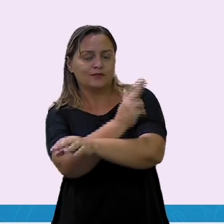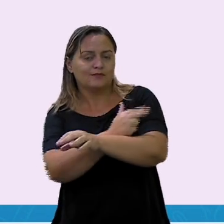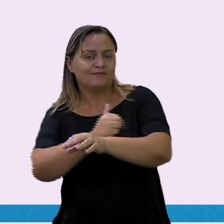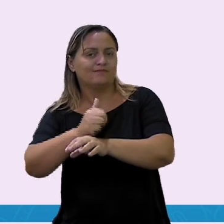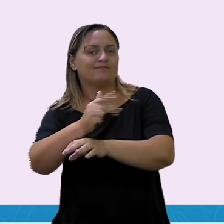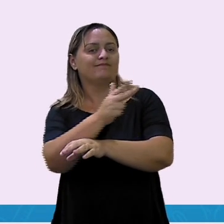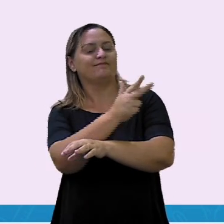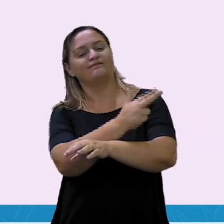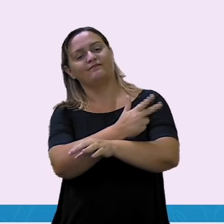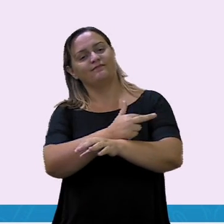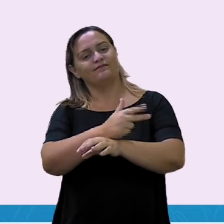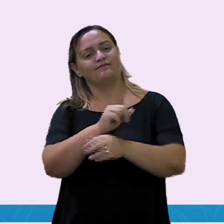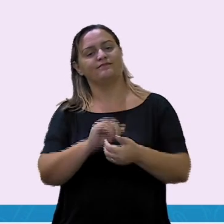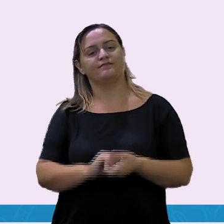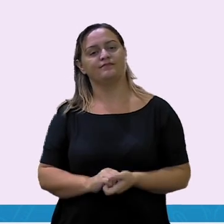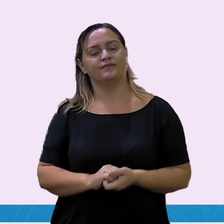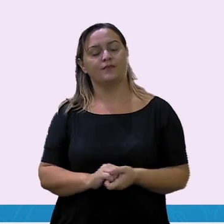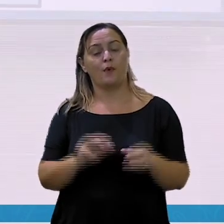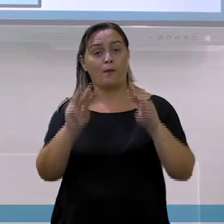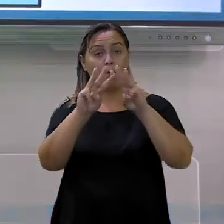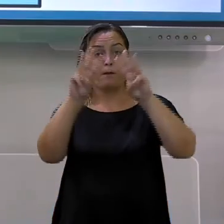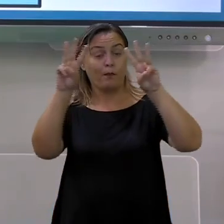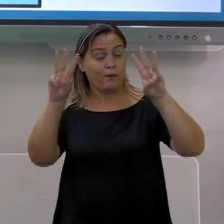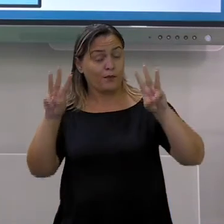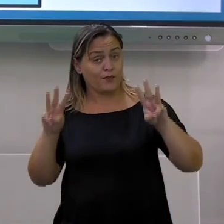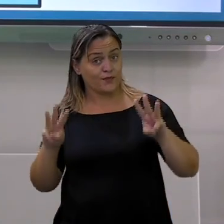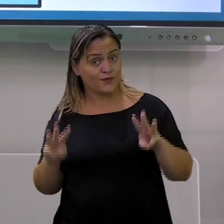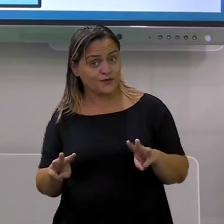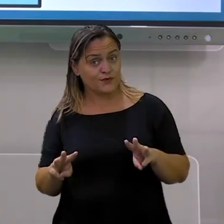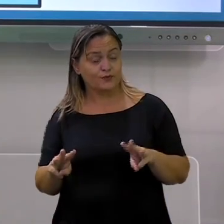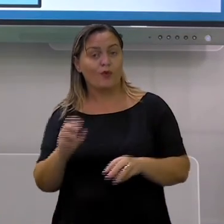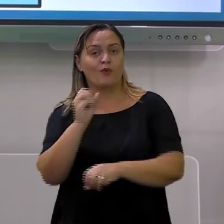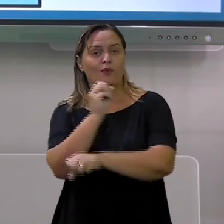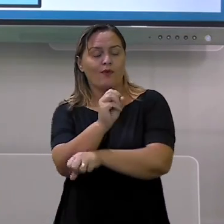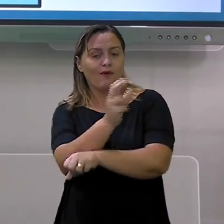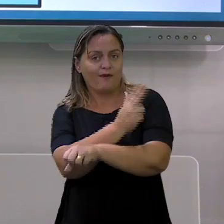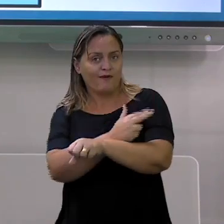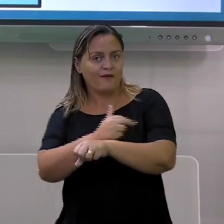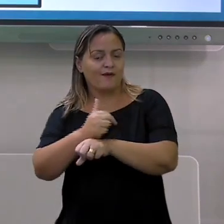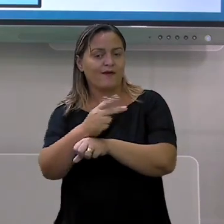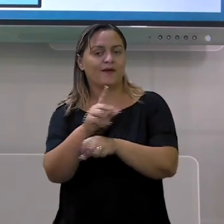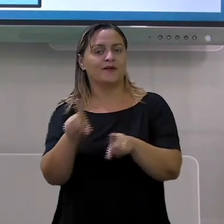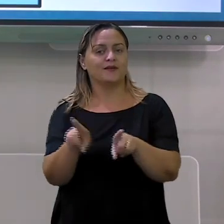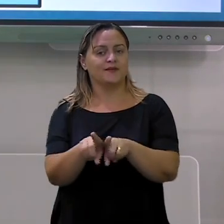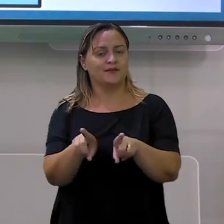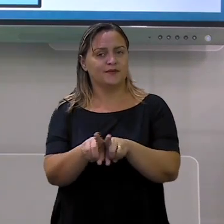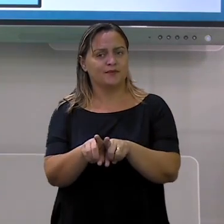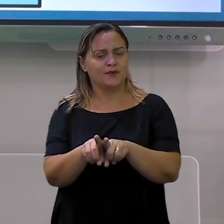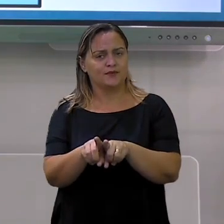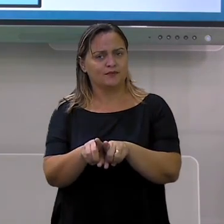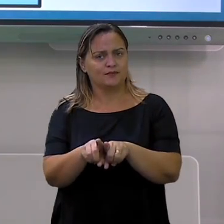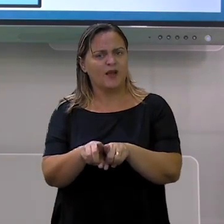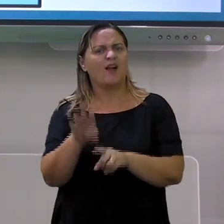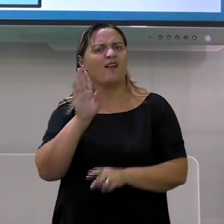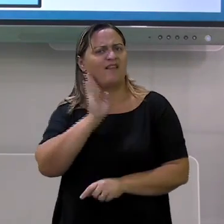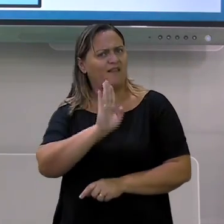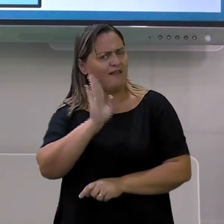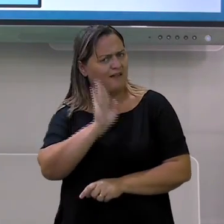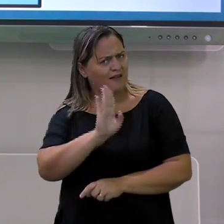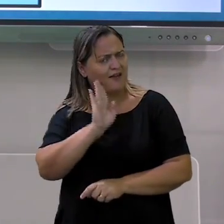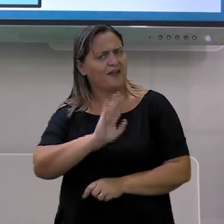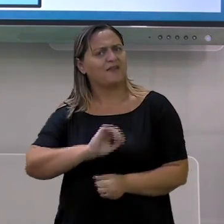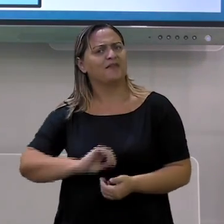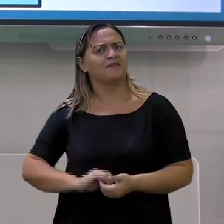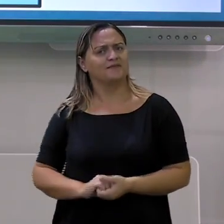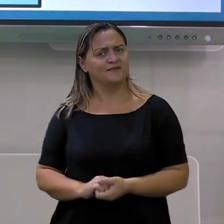o último, o Museu de Oscar Niemeyer. Muito bacana, né? Tudo isso. E você, estudante?